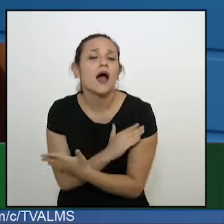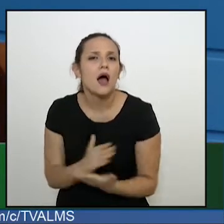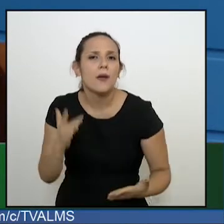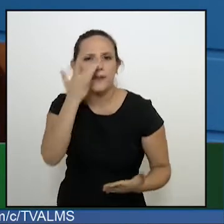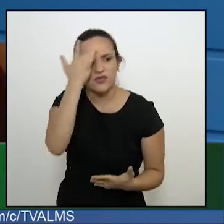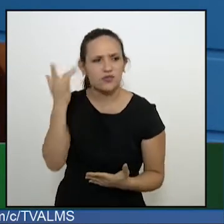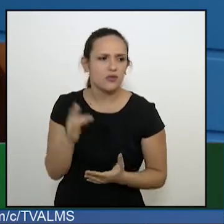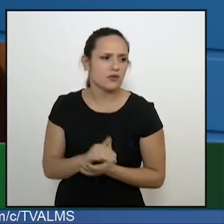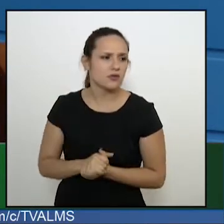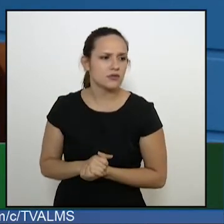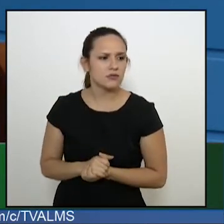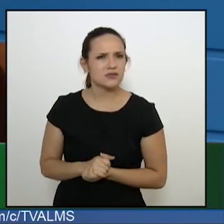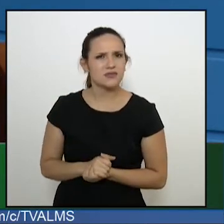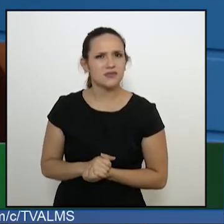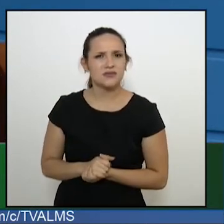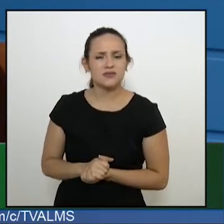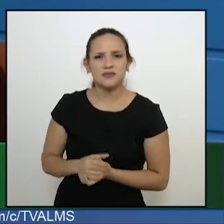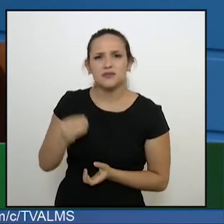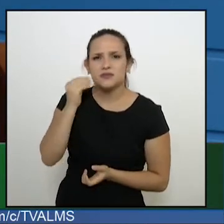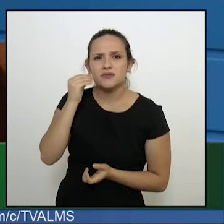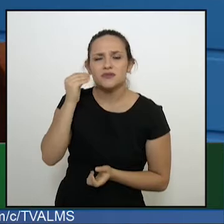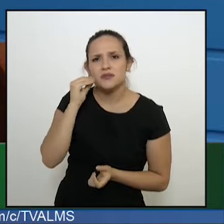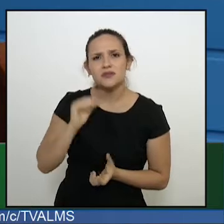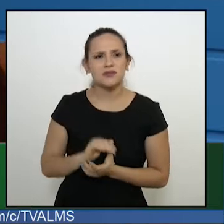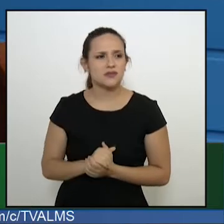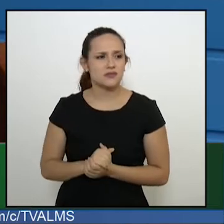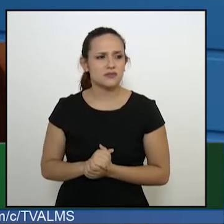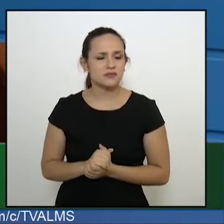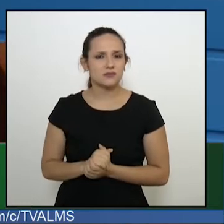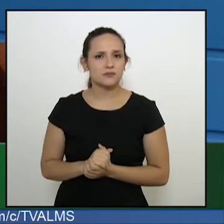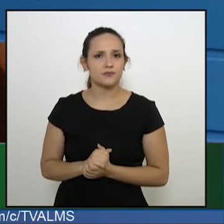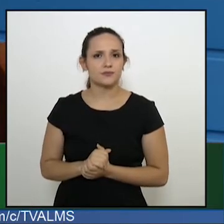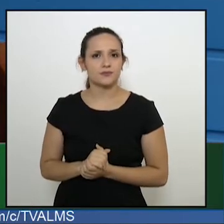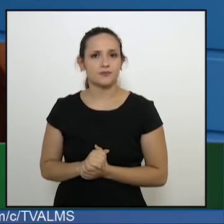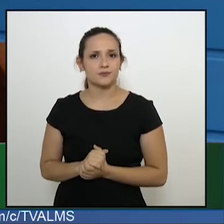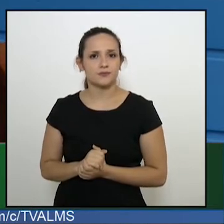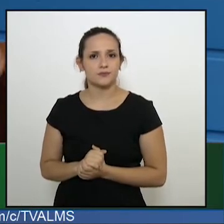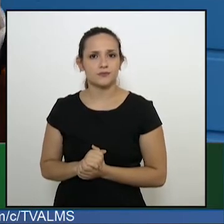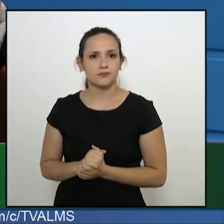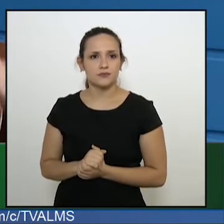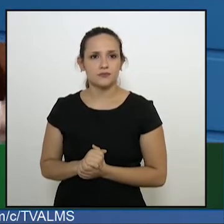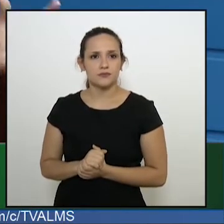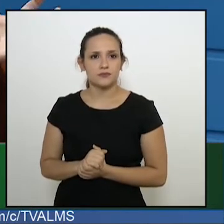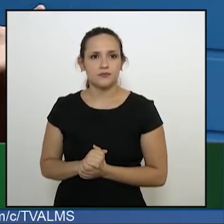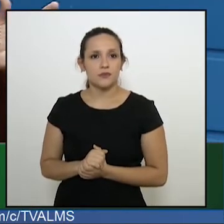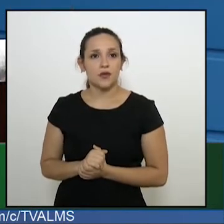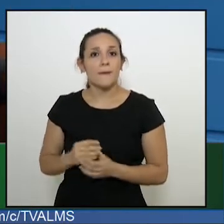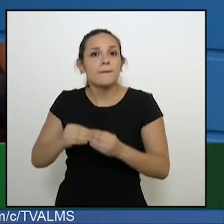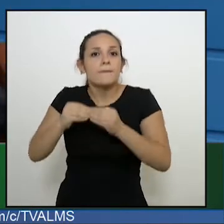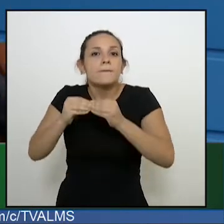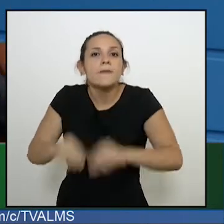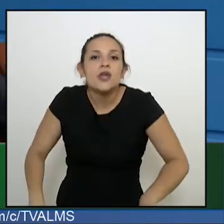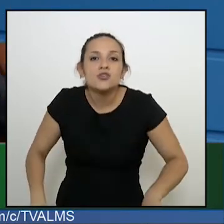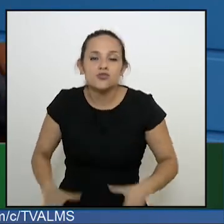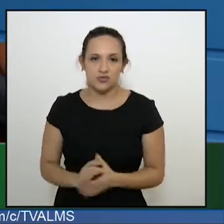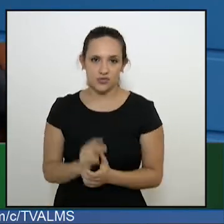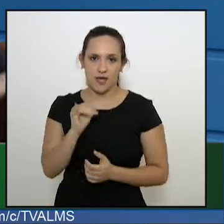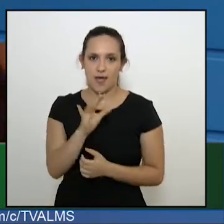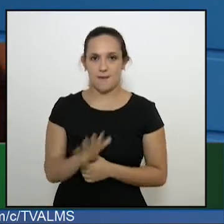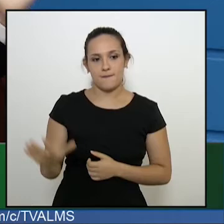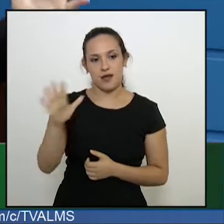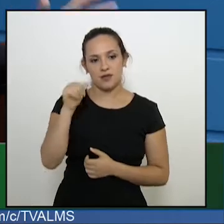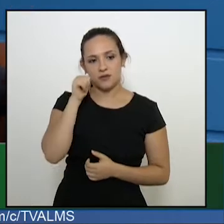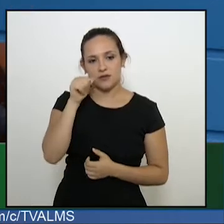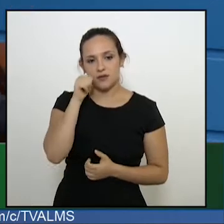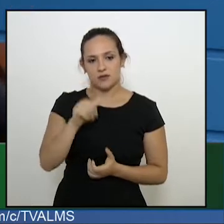tentam diminuir a imagem daquela vereadora que foi assassinada.